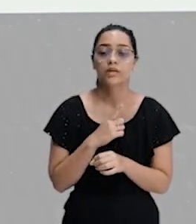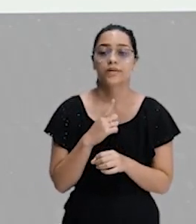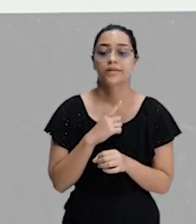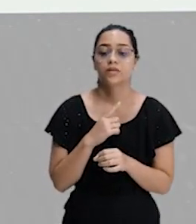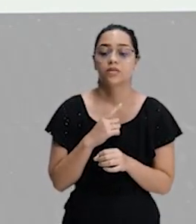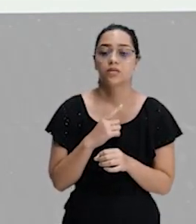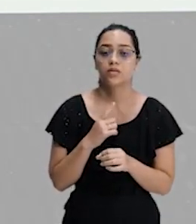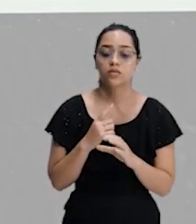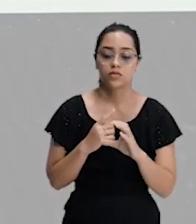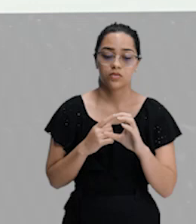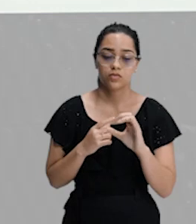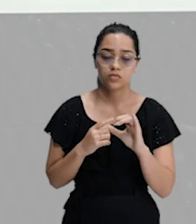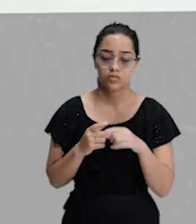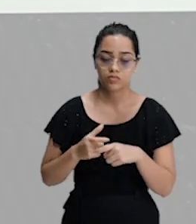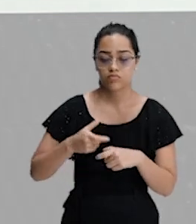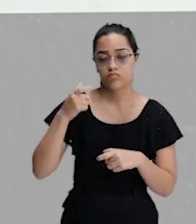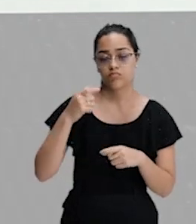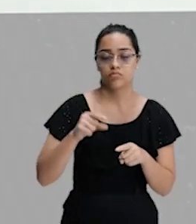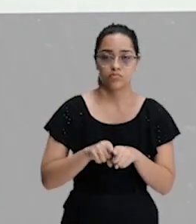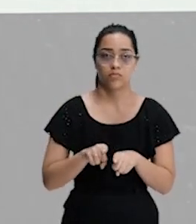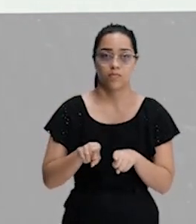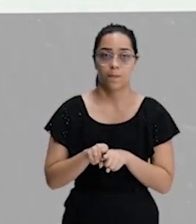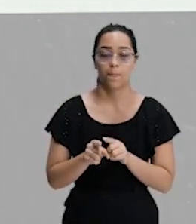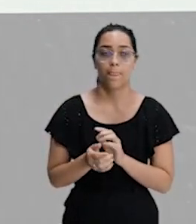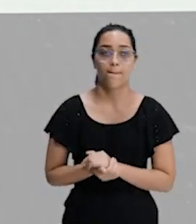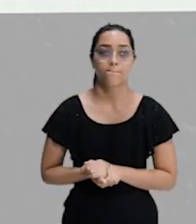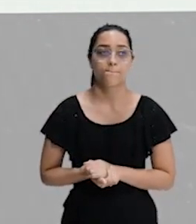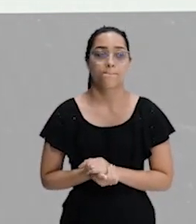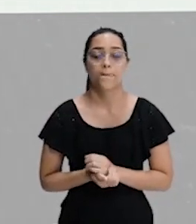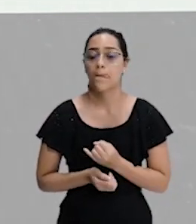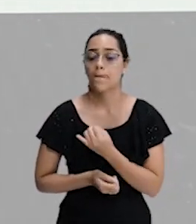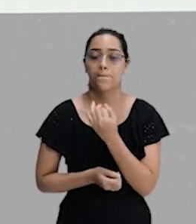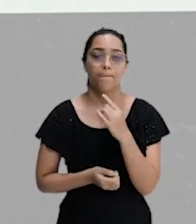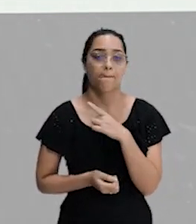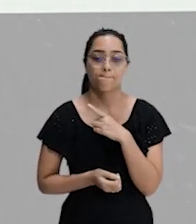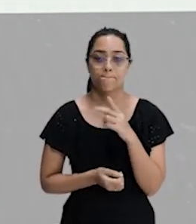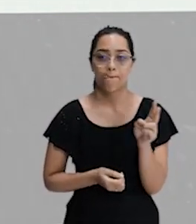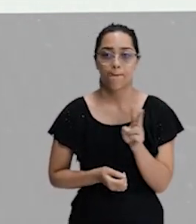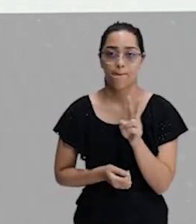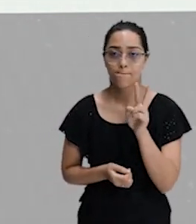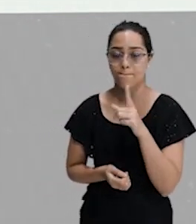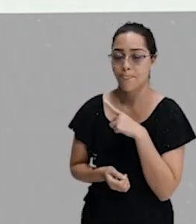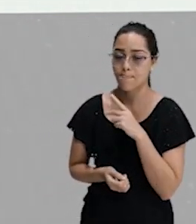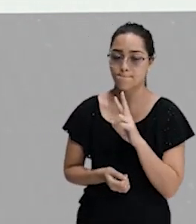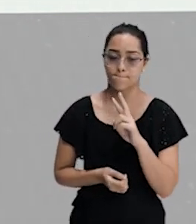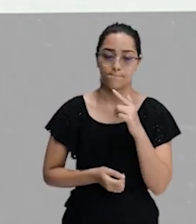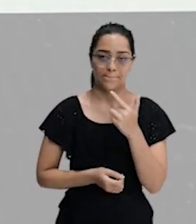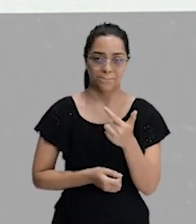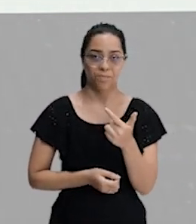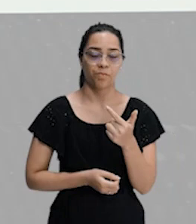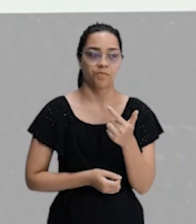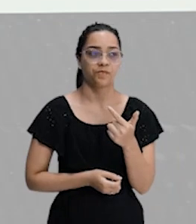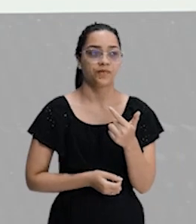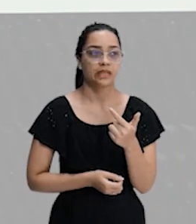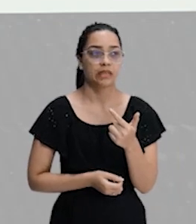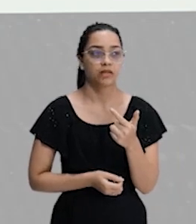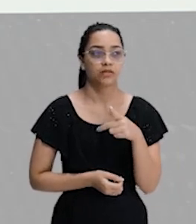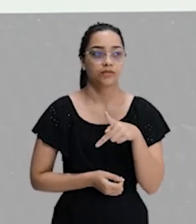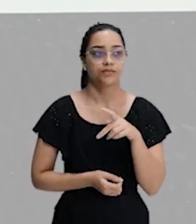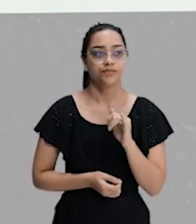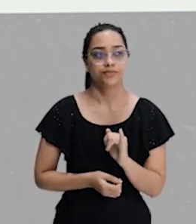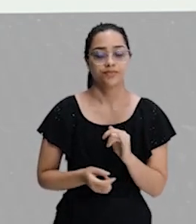de um cilindro também. Certo? Então, quanto é que vai dar esse valor? V2, né, chamamos de V2,